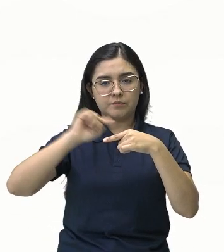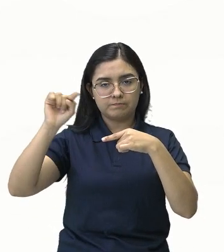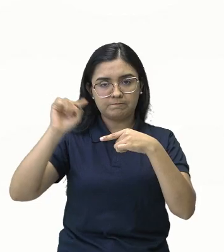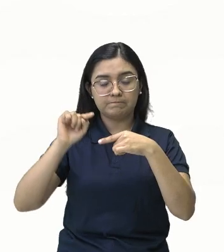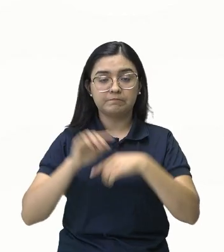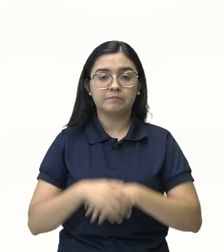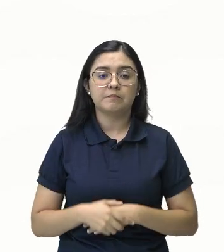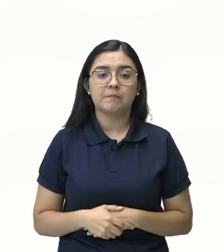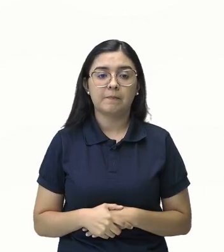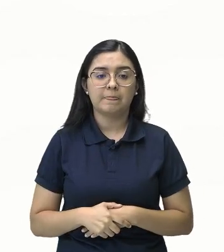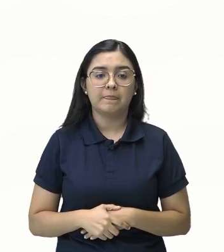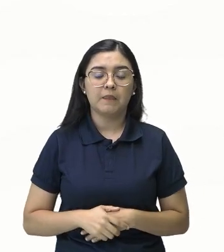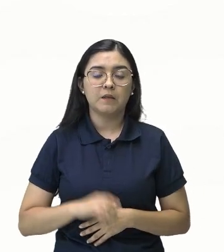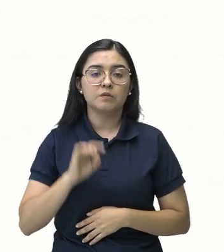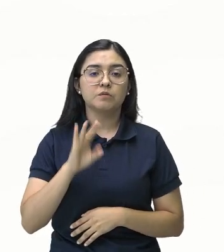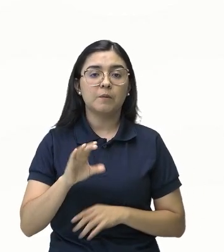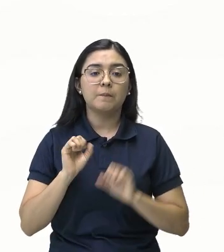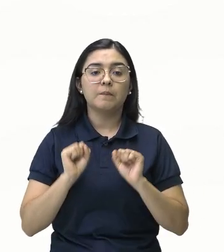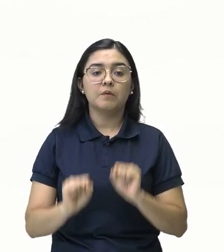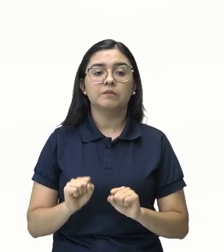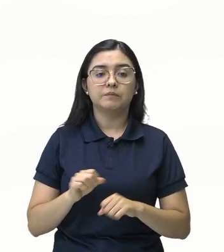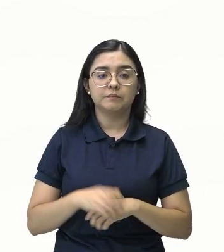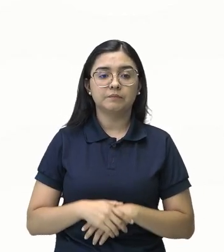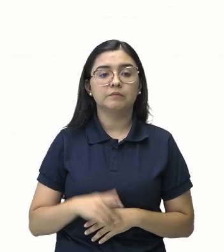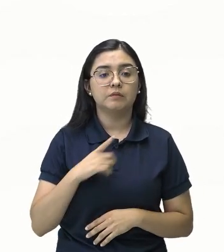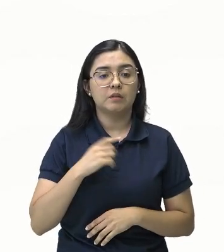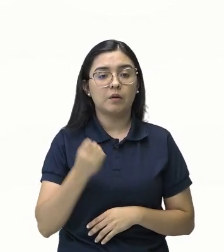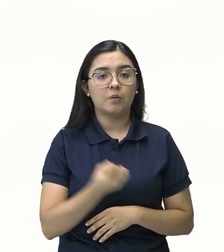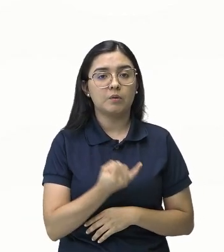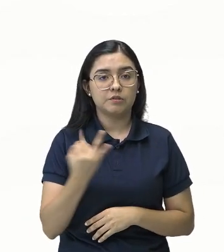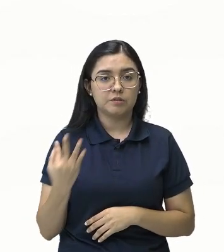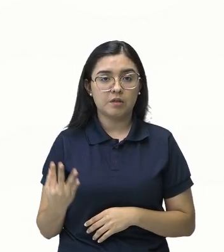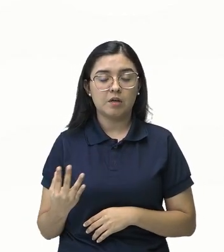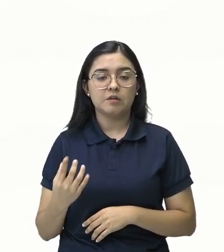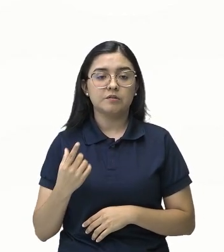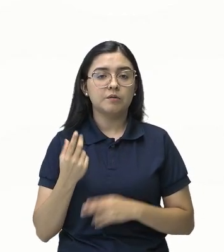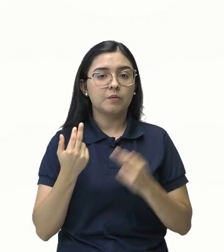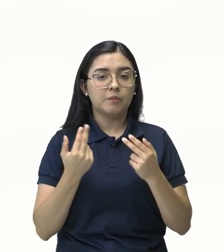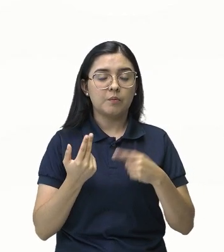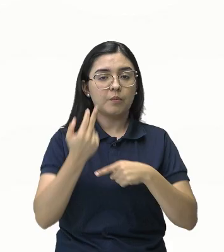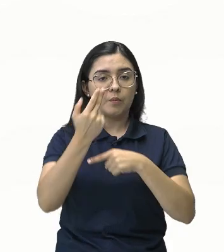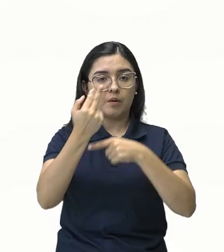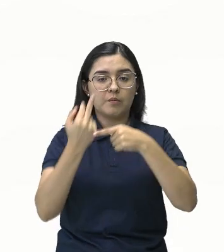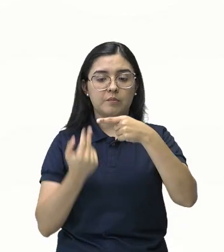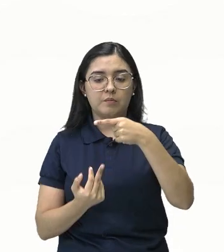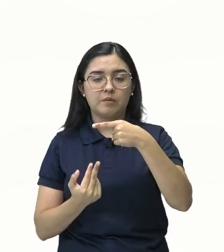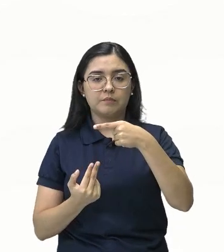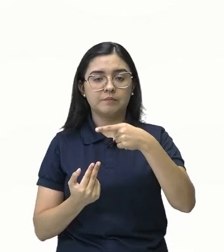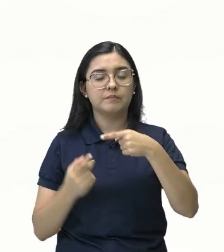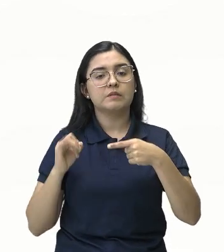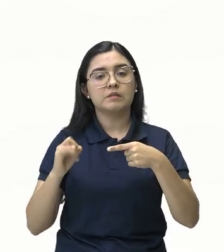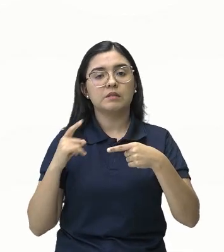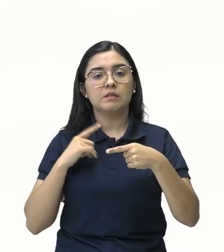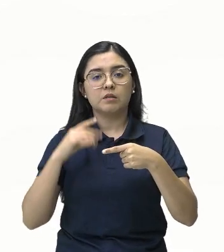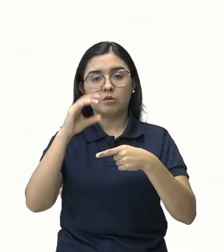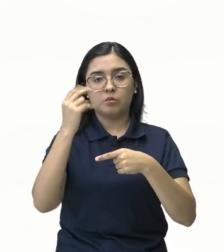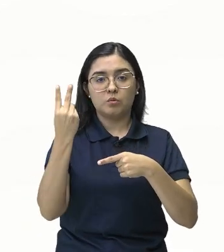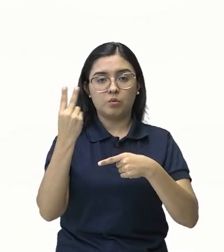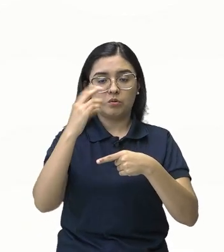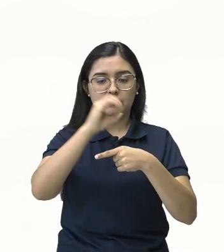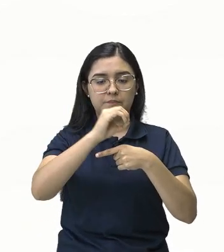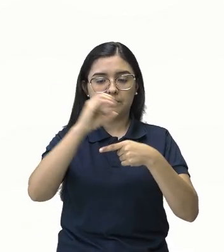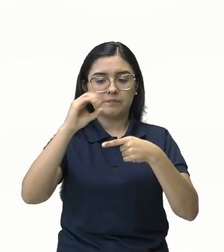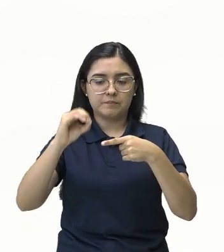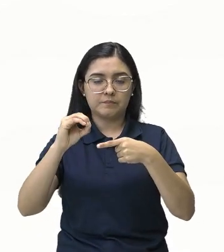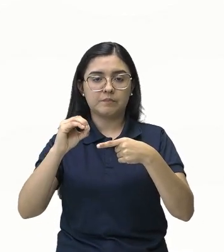posso cortar os meus zeros na mesma quantidade. Então, se eu só tenho 2 zeros em cima,